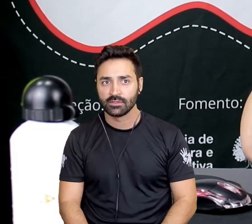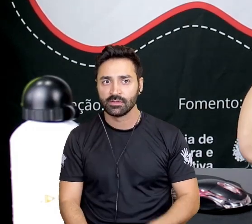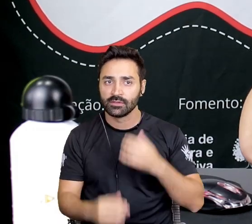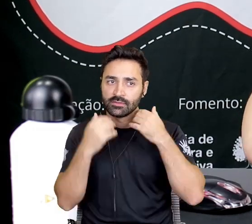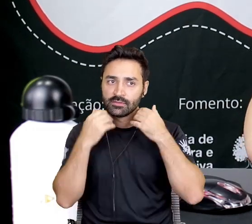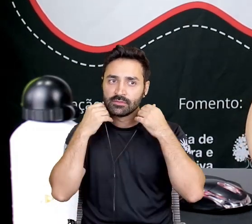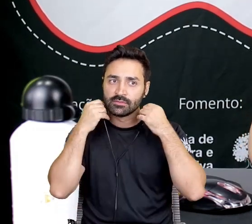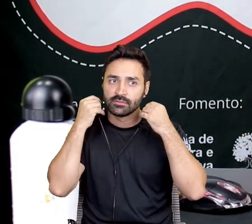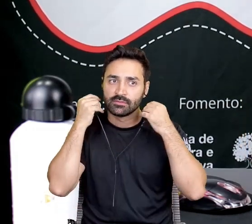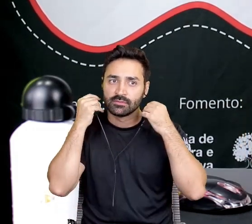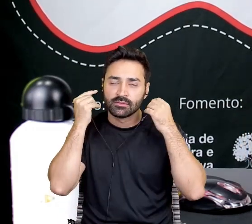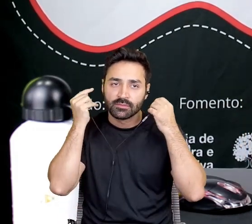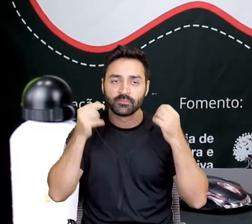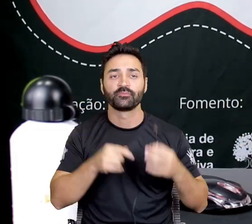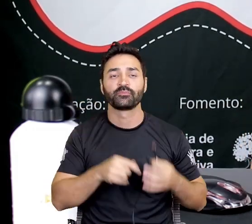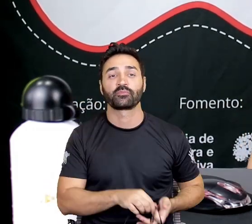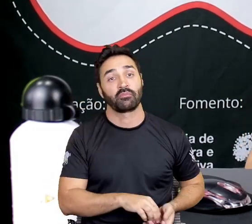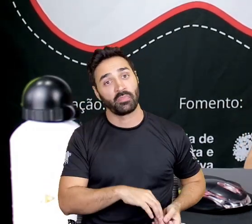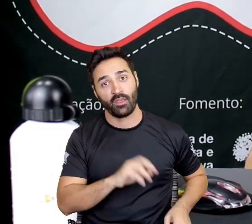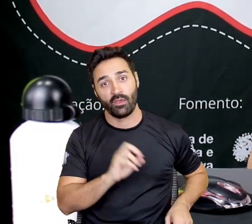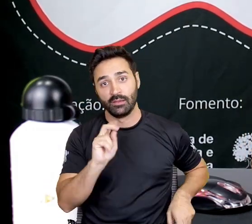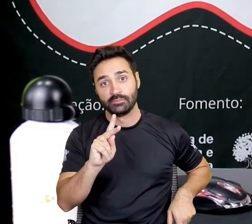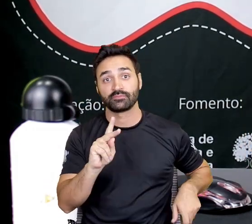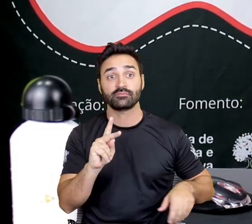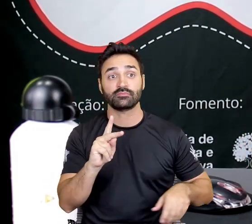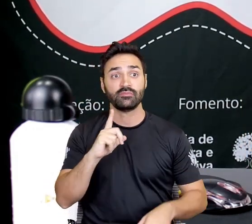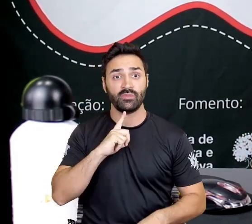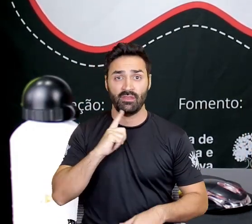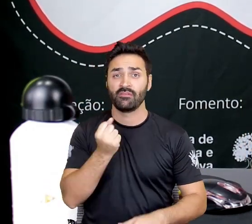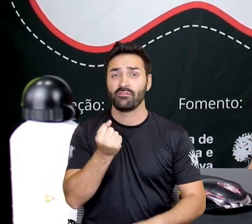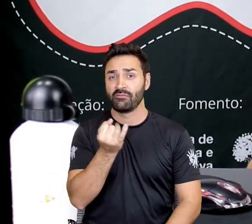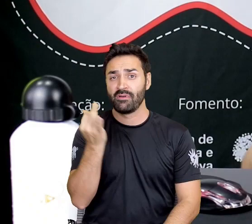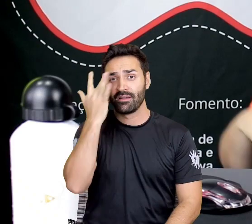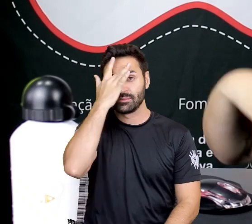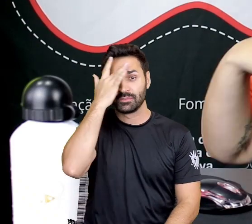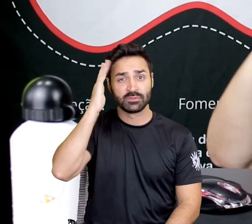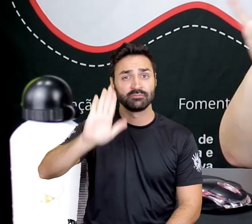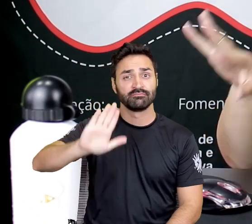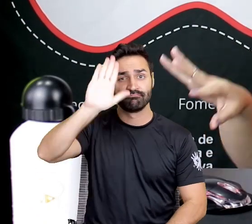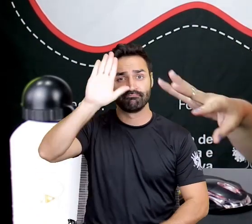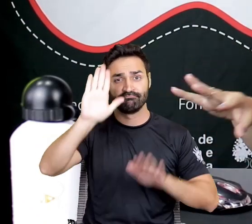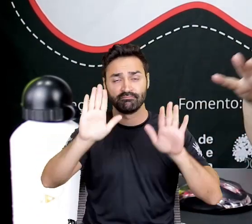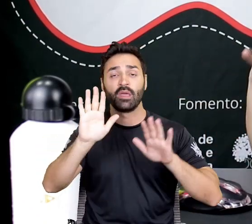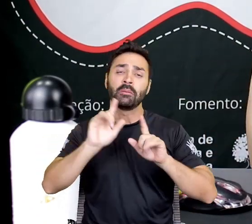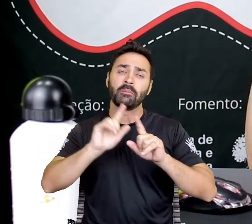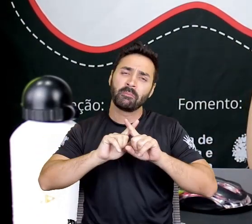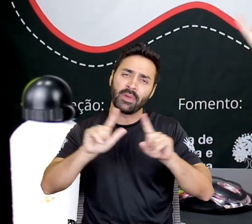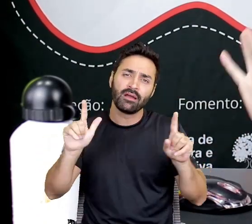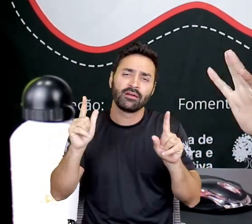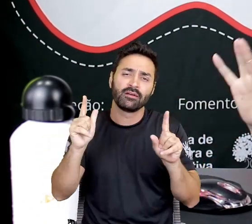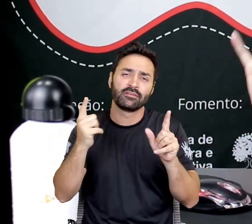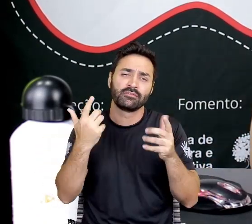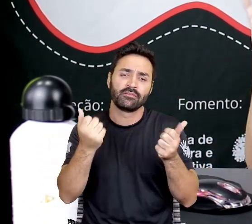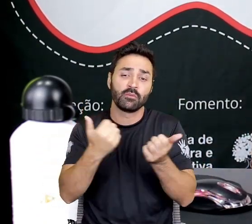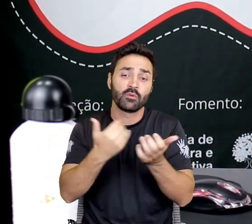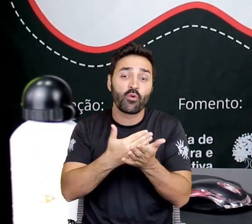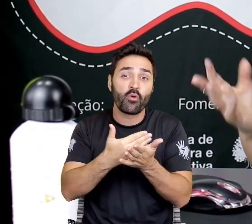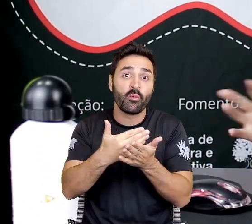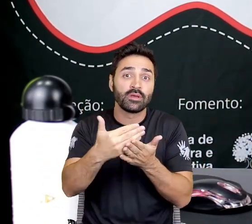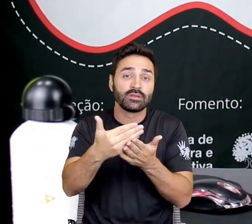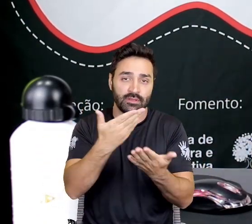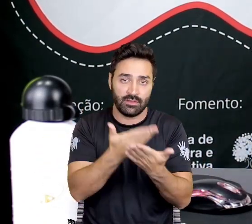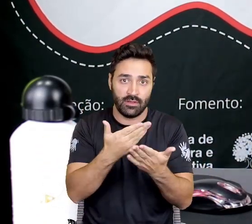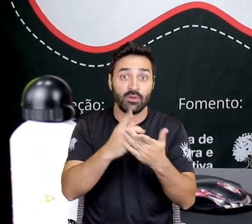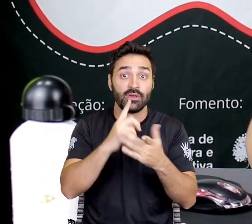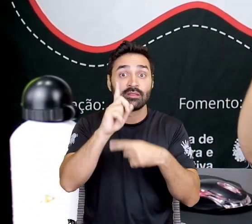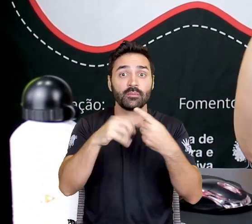Bom, vamos fazer o seguinte. Eu vi que tem muita gente levantando a mão, mas vamos fazer assim, vamos começar a nossa conversa mais direcionada e depois a gente abre